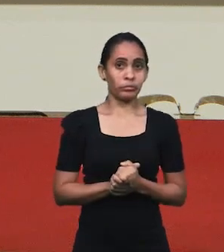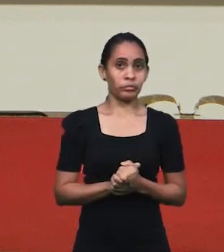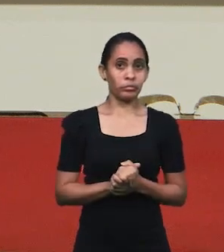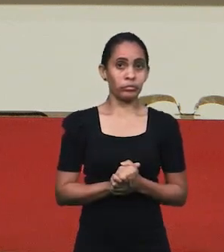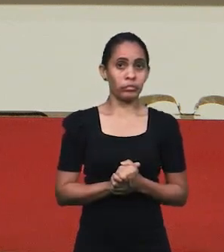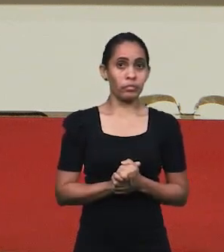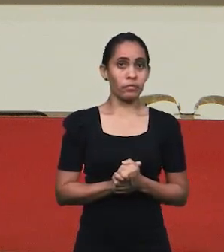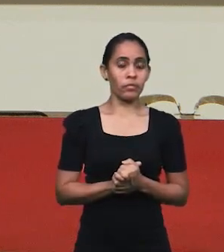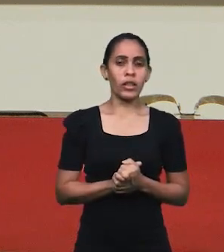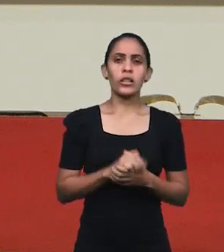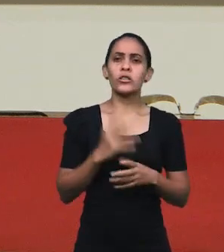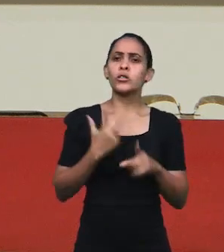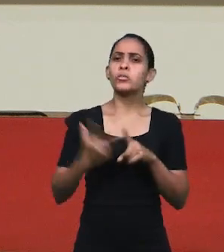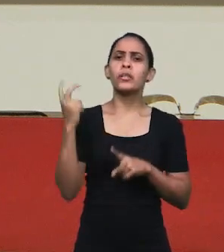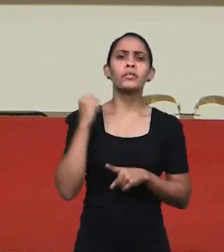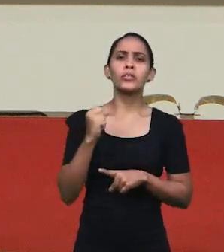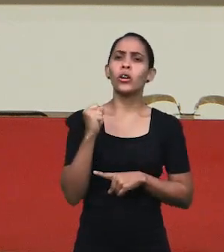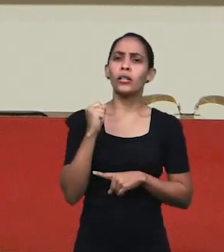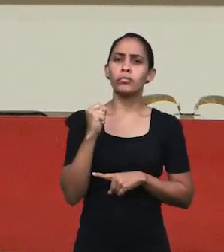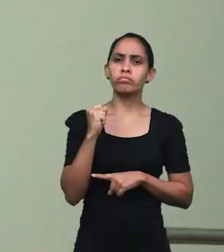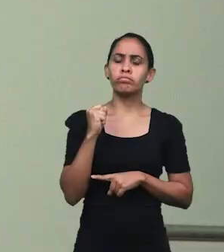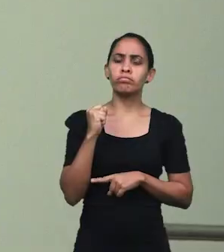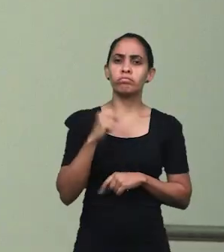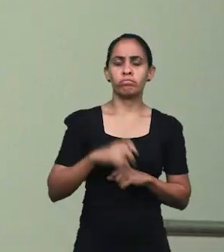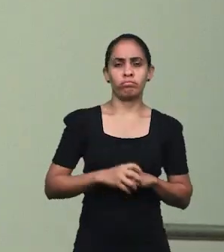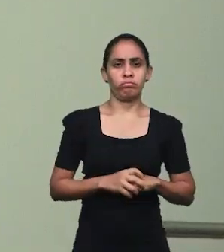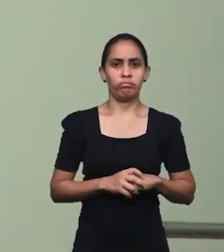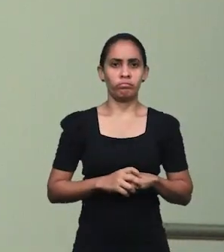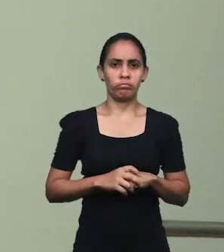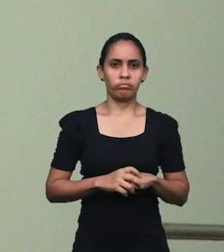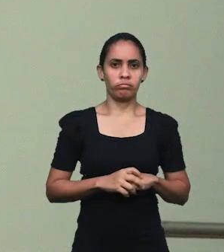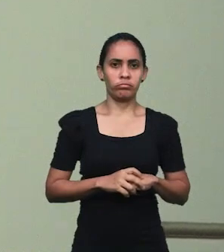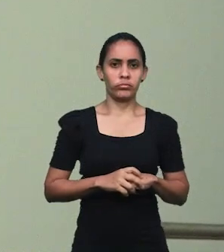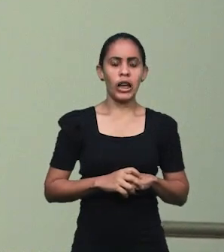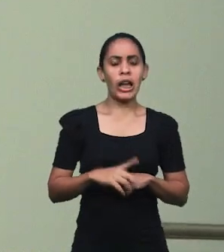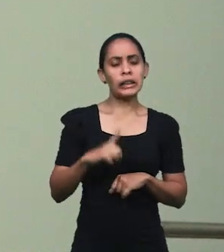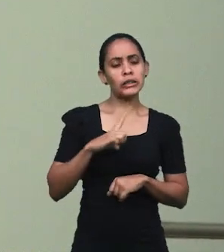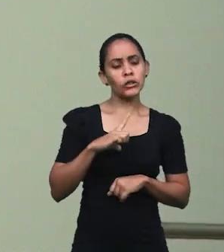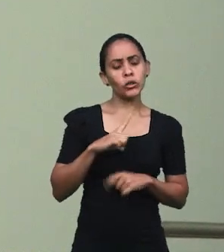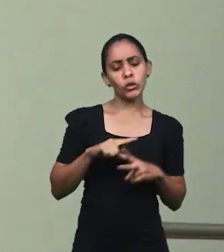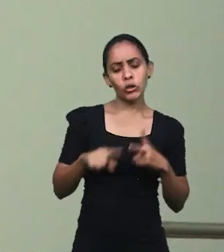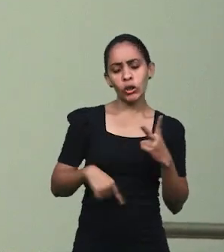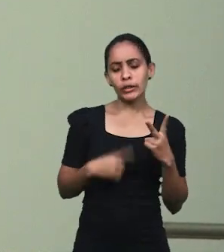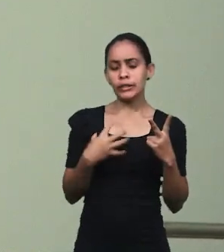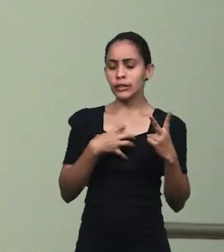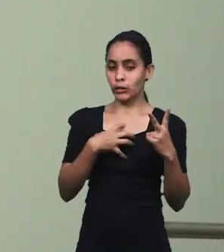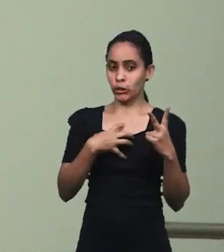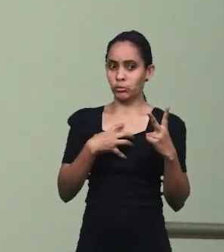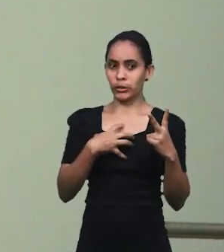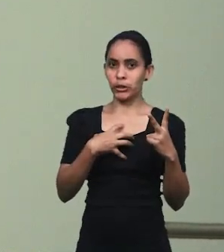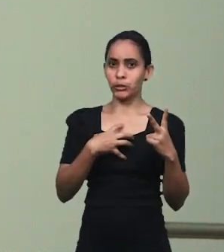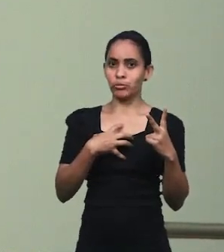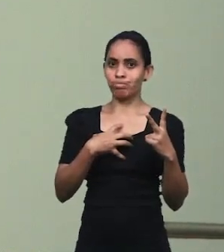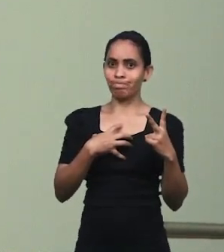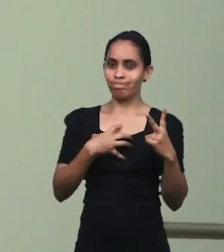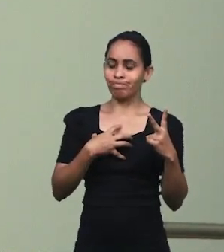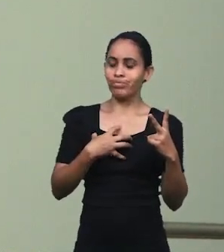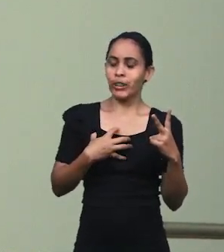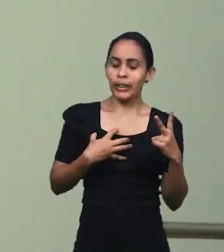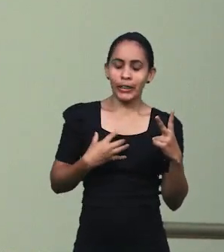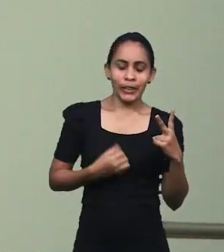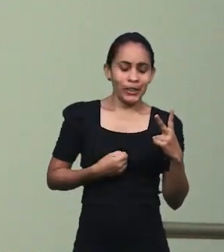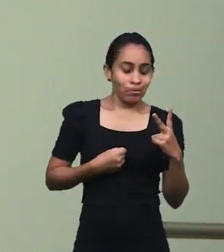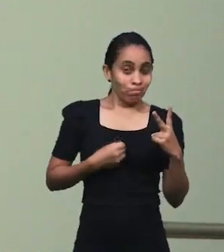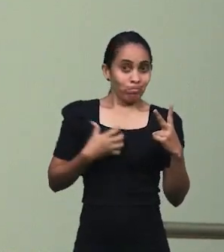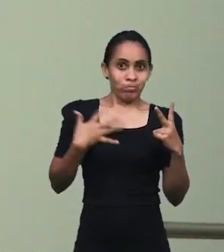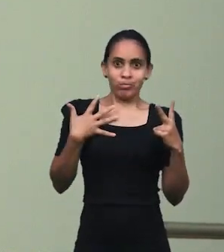há sempre dois sentimentos que afloram, há dois sentimentos que estão assim em evidência nos soldados e em